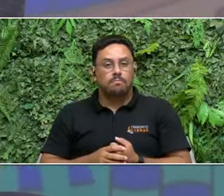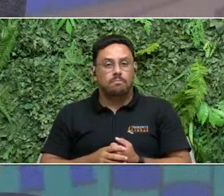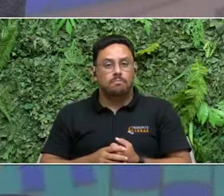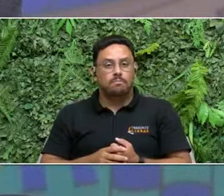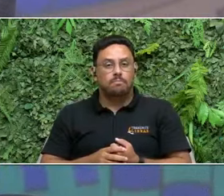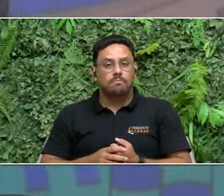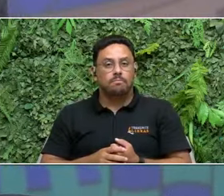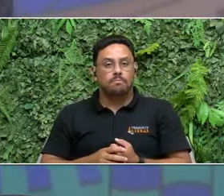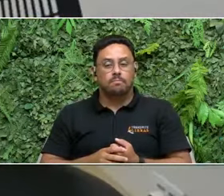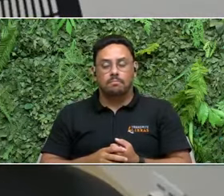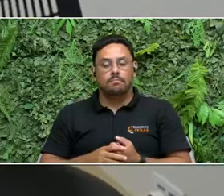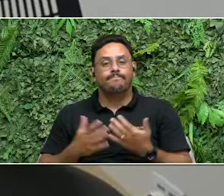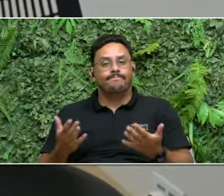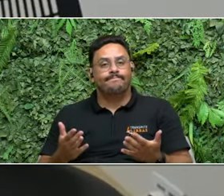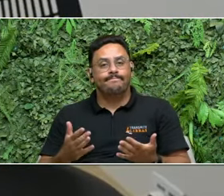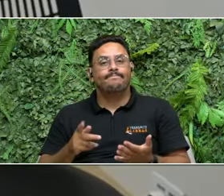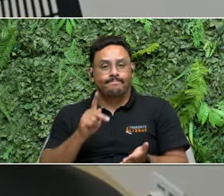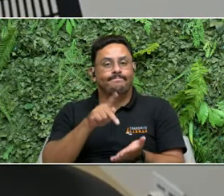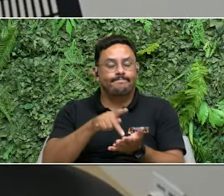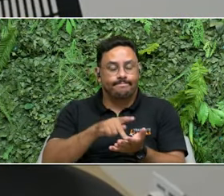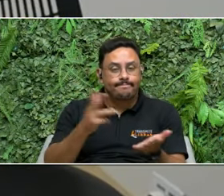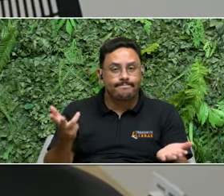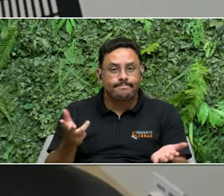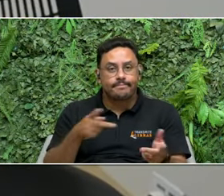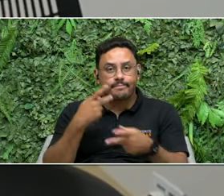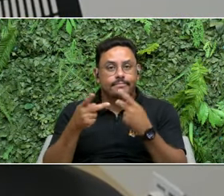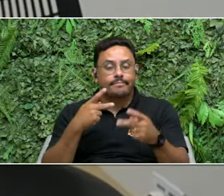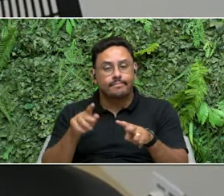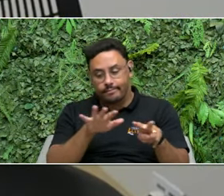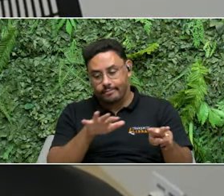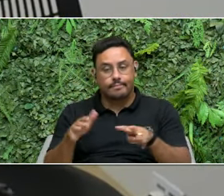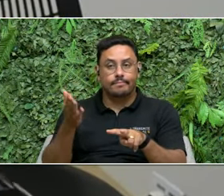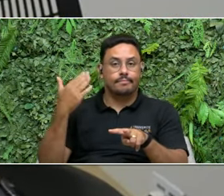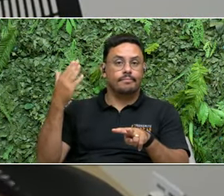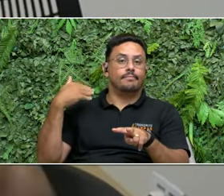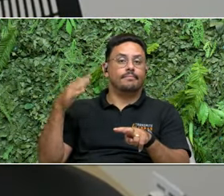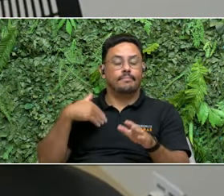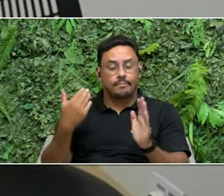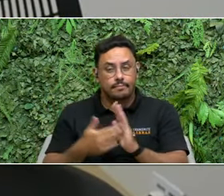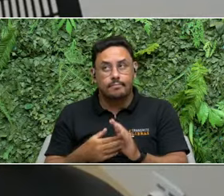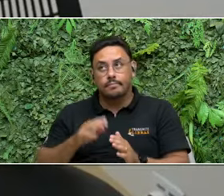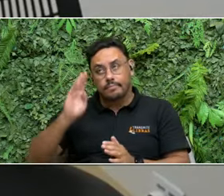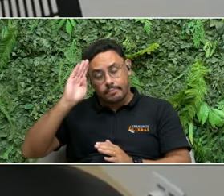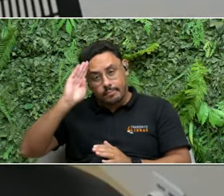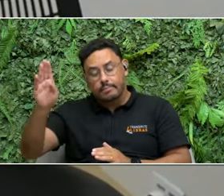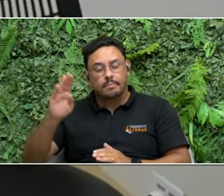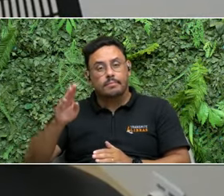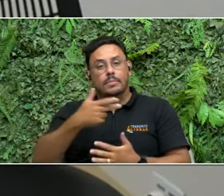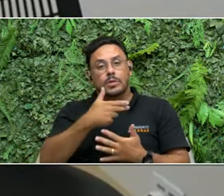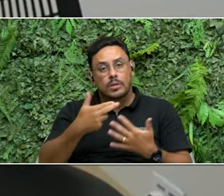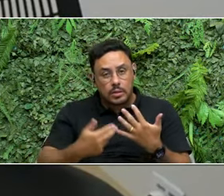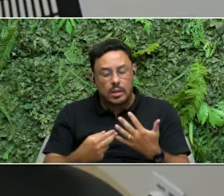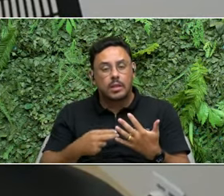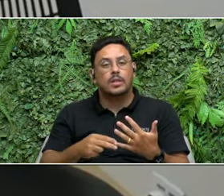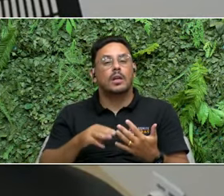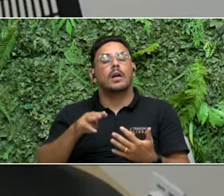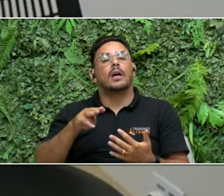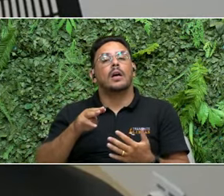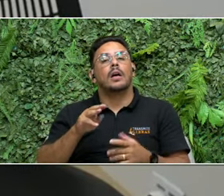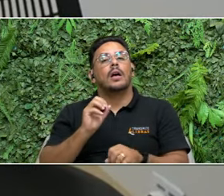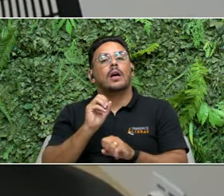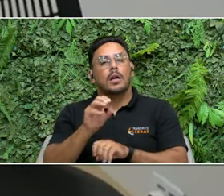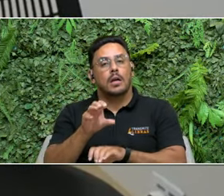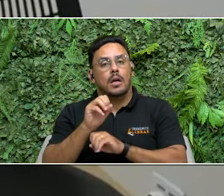assim era o óbvio né Bob a gente falou isso ao longo da semana inteira a principal característica do Gabriel milito é